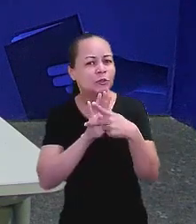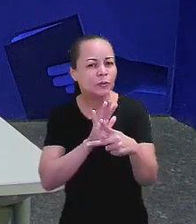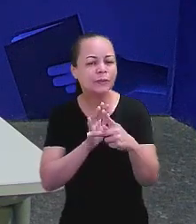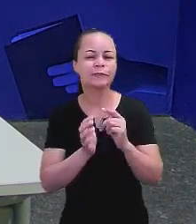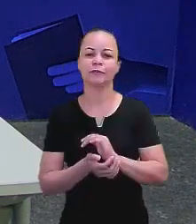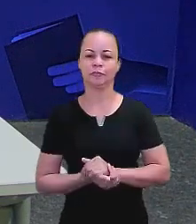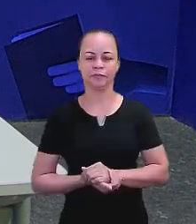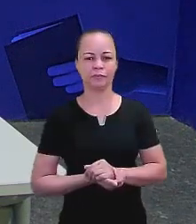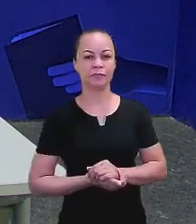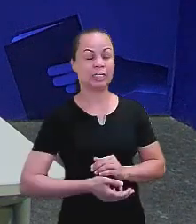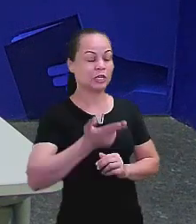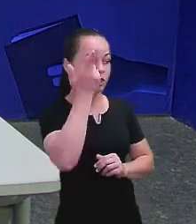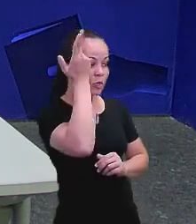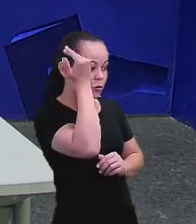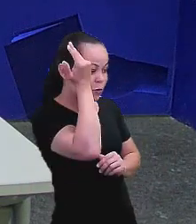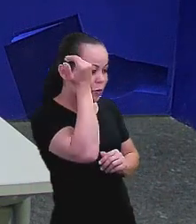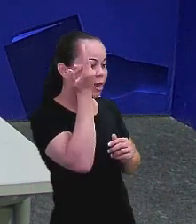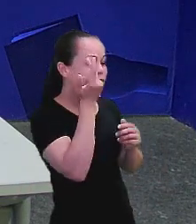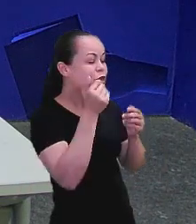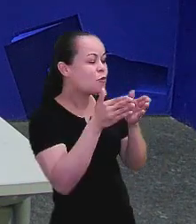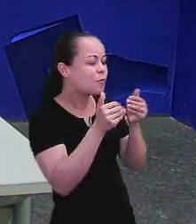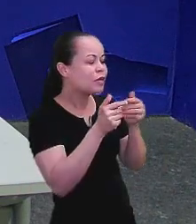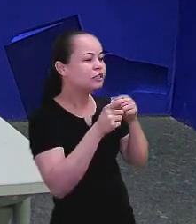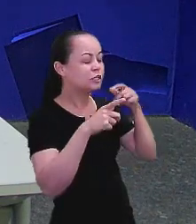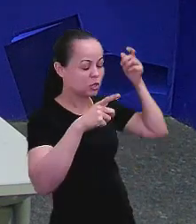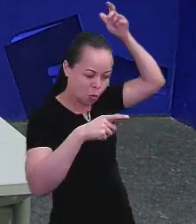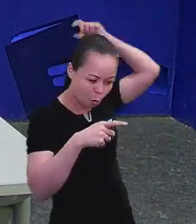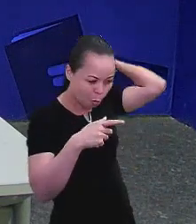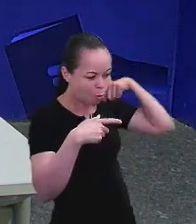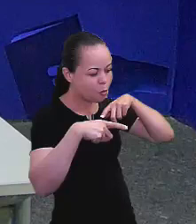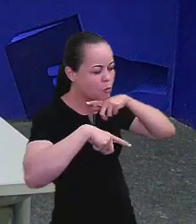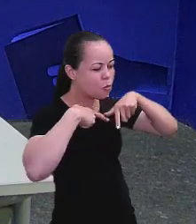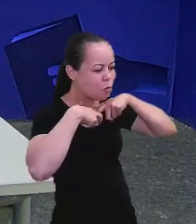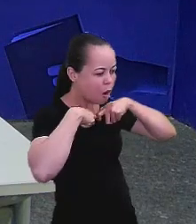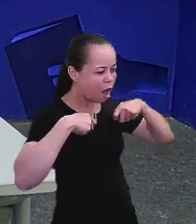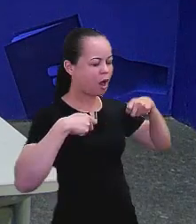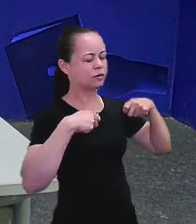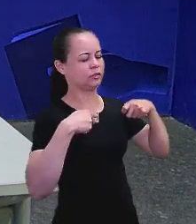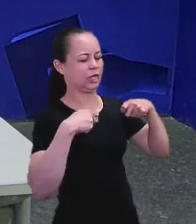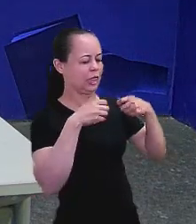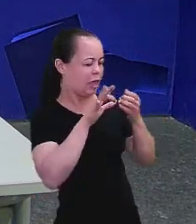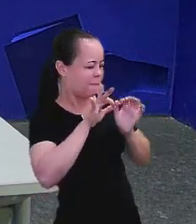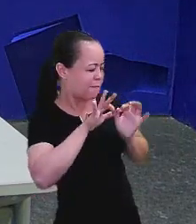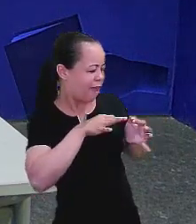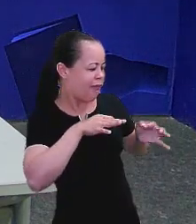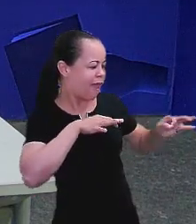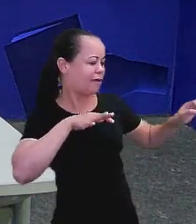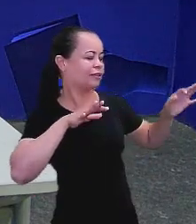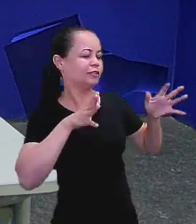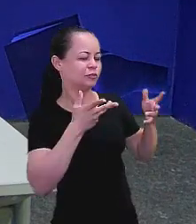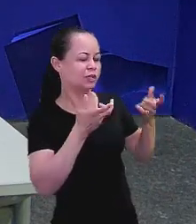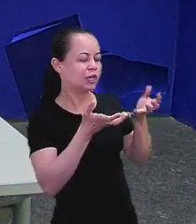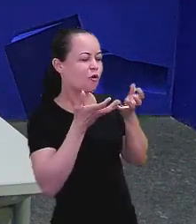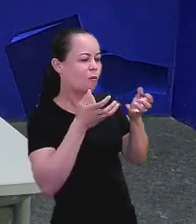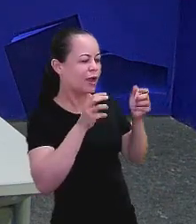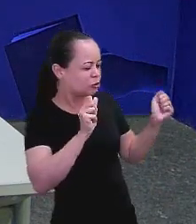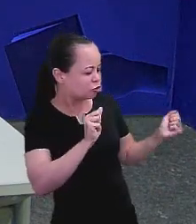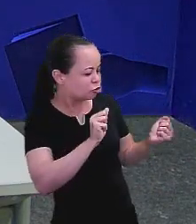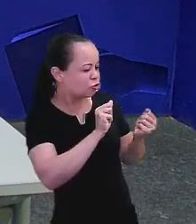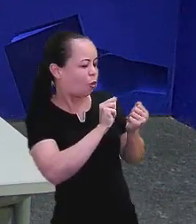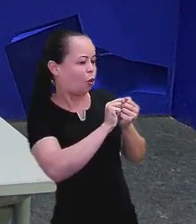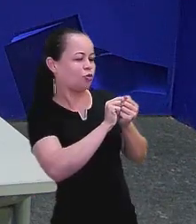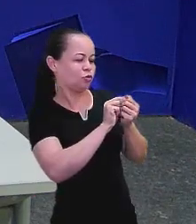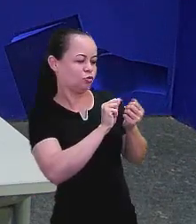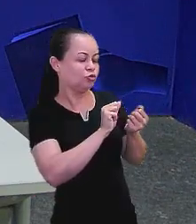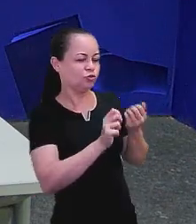coelhinho pediu um grande cachecol. Um cachecol imenso que coubesse ele e todos os